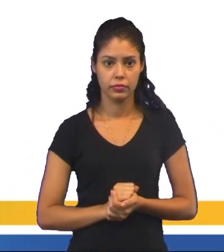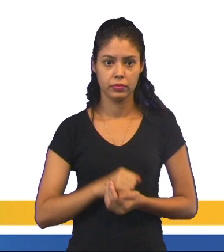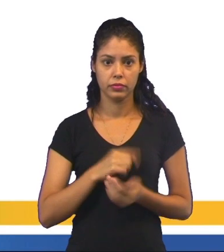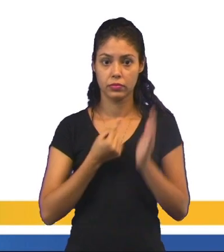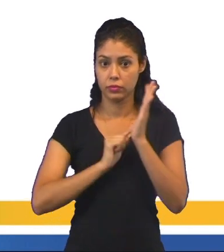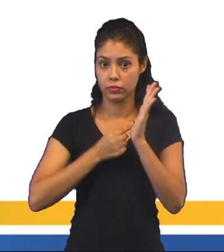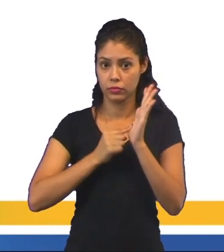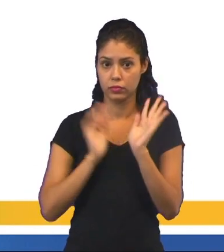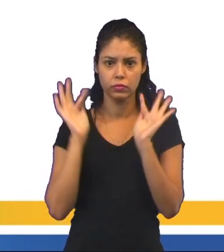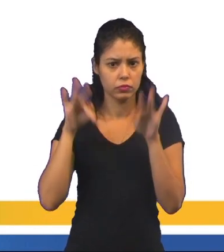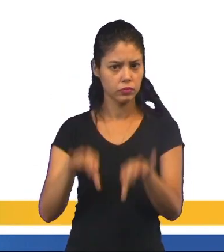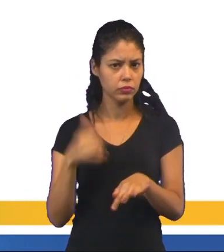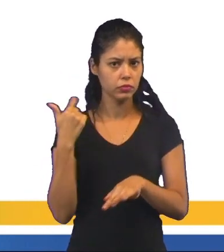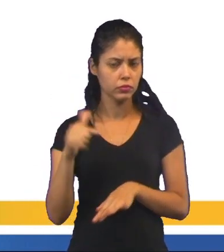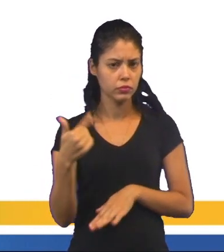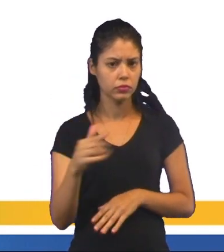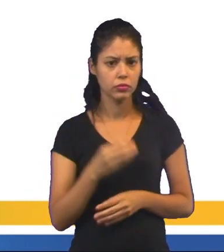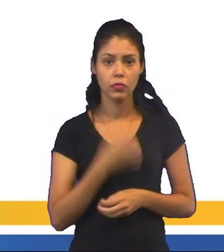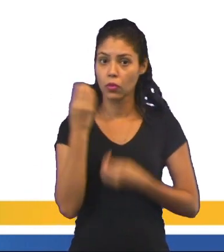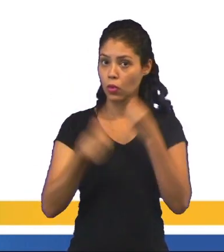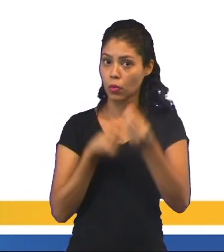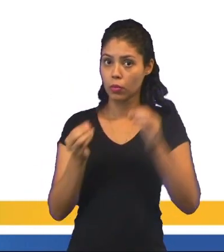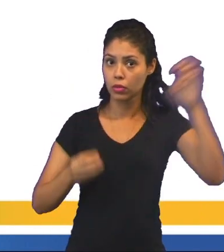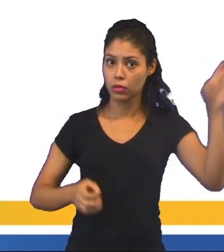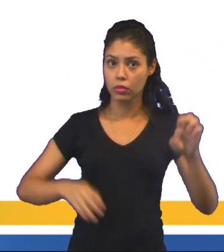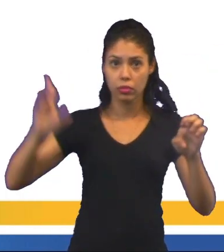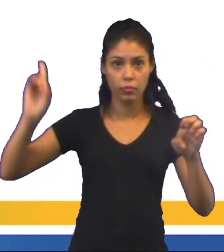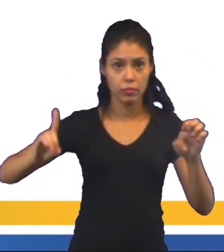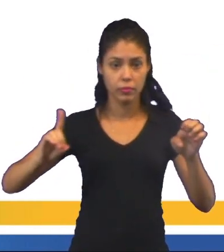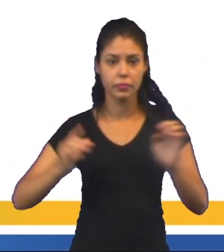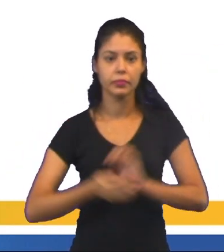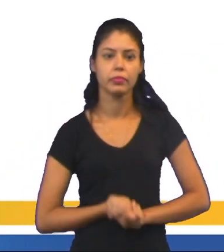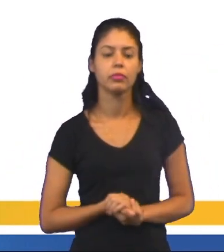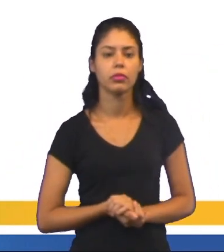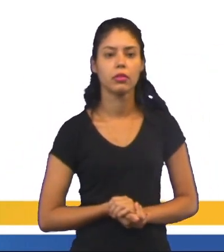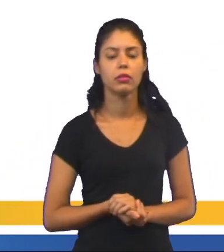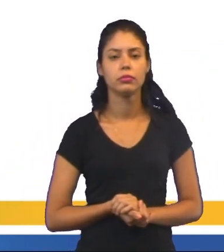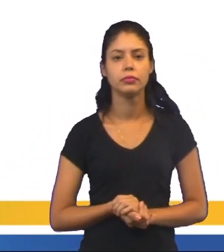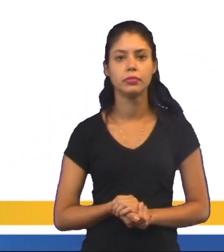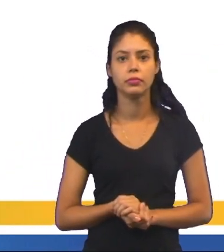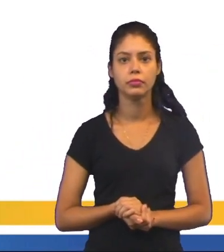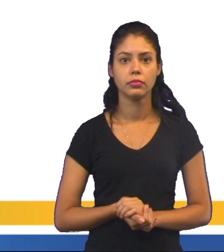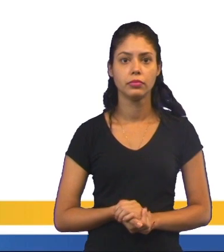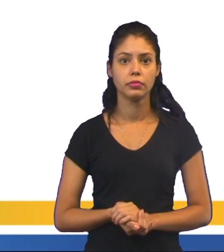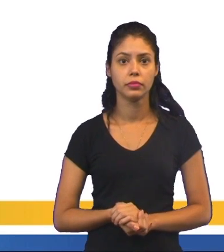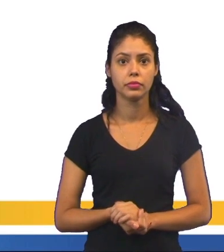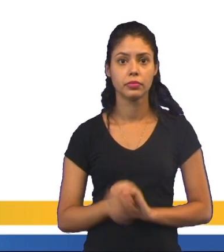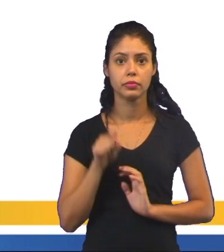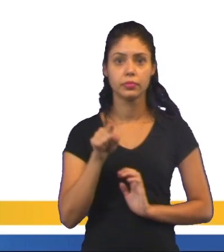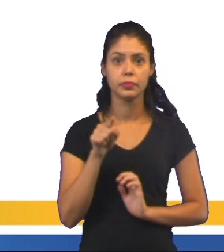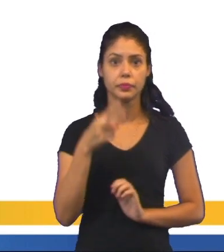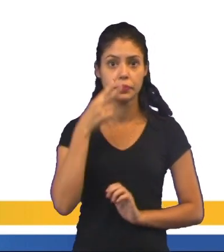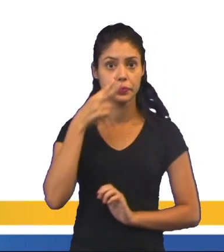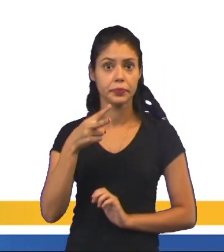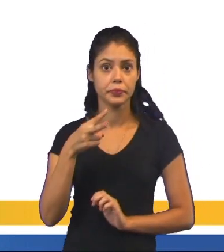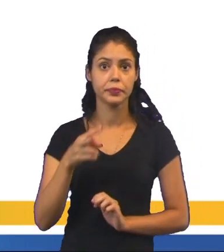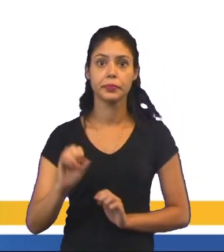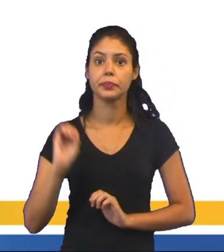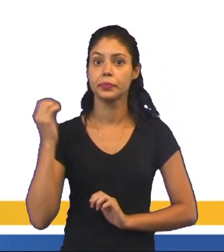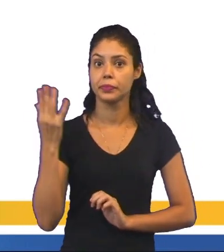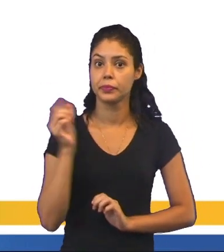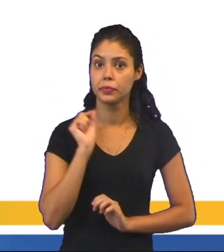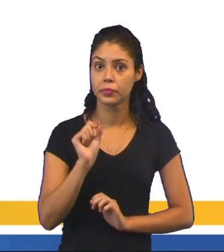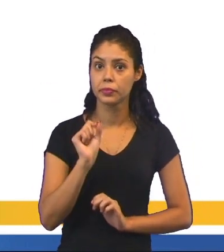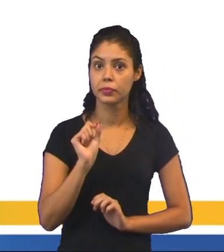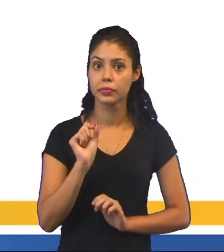com pontos infinito tanto para o lado esquerdo como do lado direito aí nesse caso nós temos uma reta